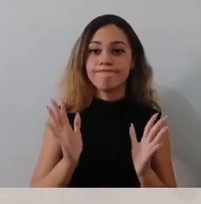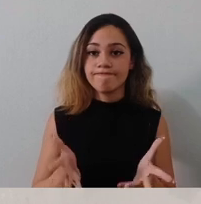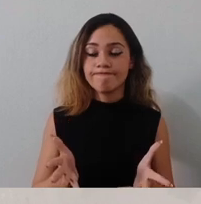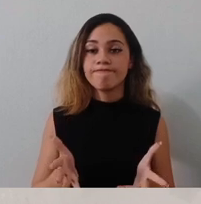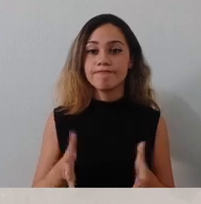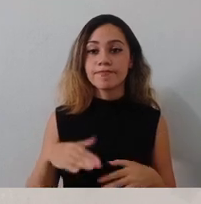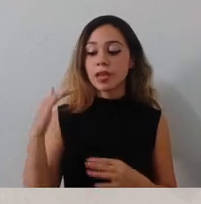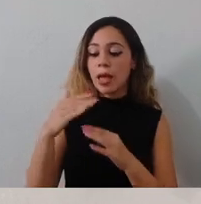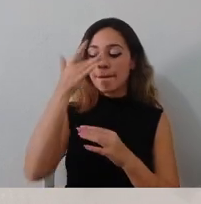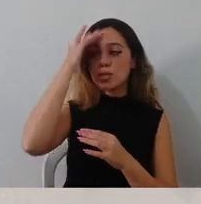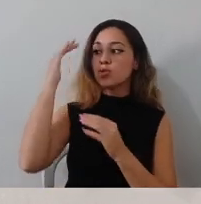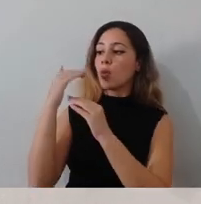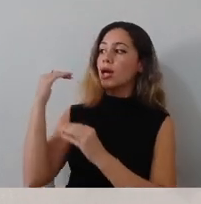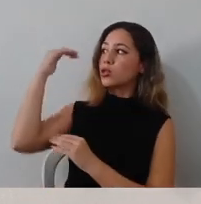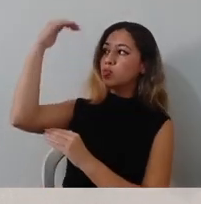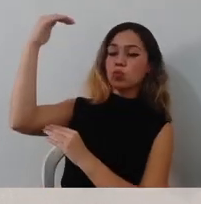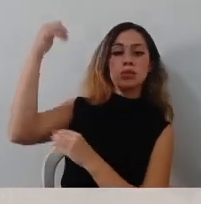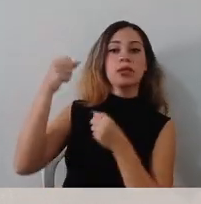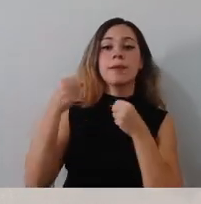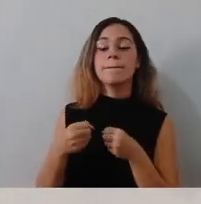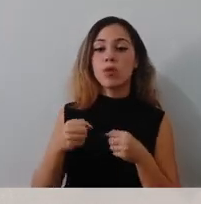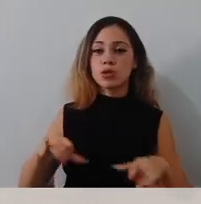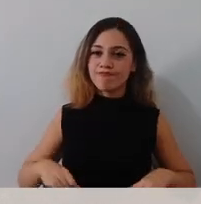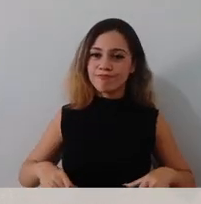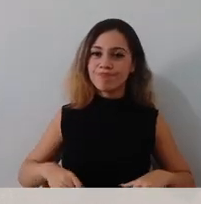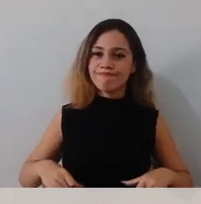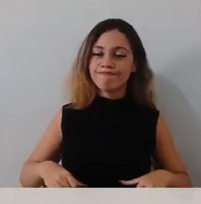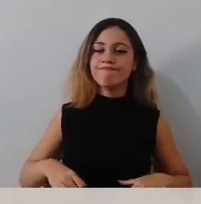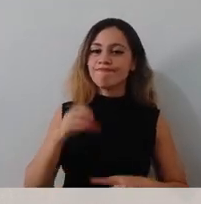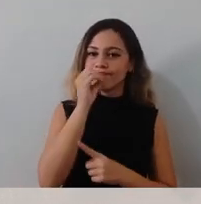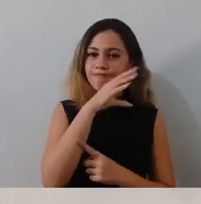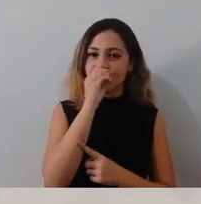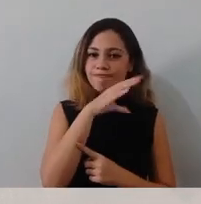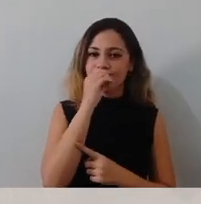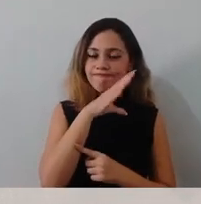por aí. Isso vai desde o adulto, que pode sofrer abuso